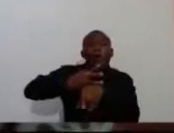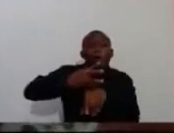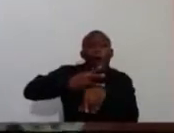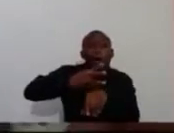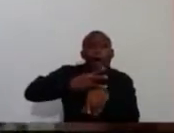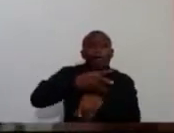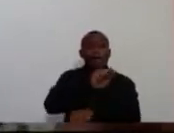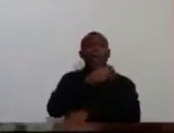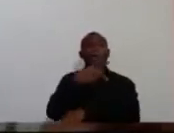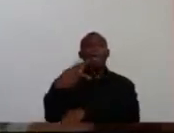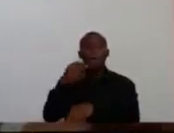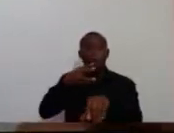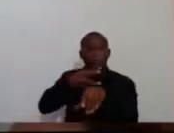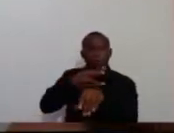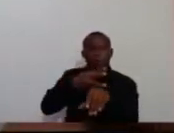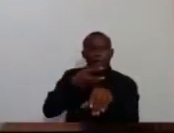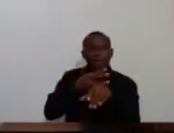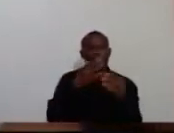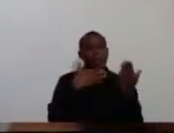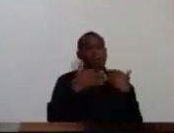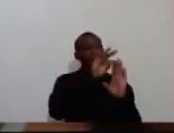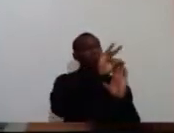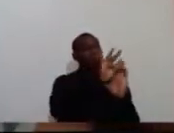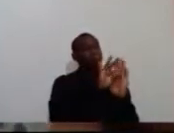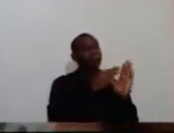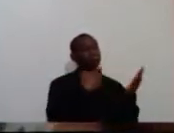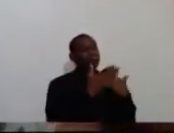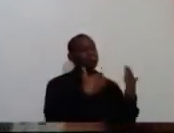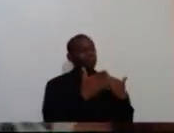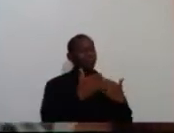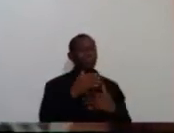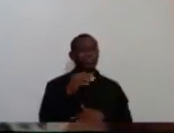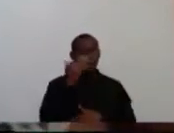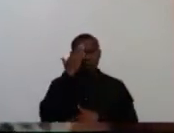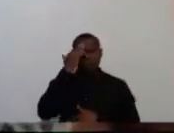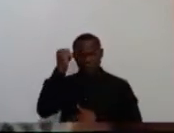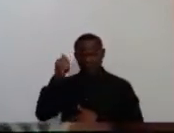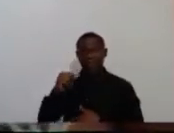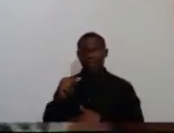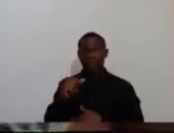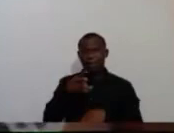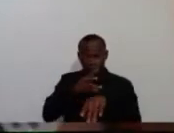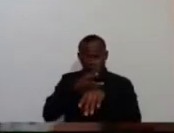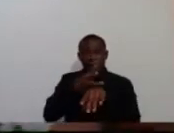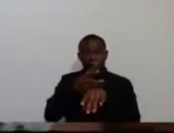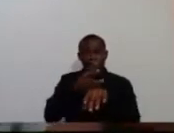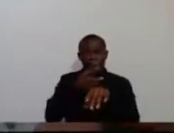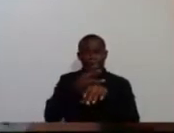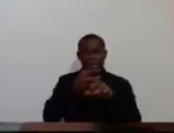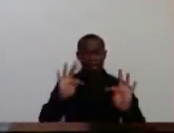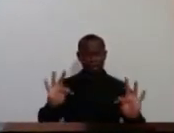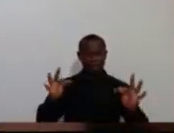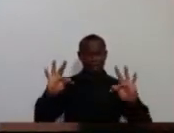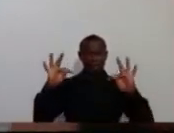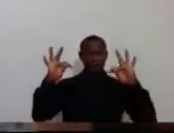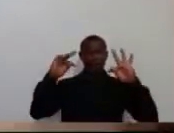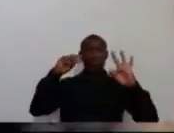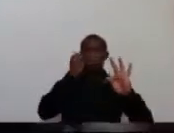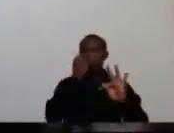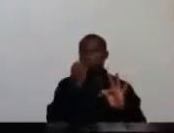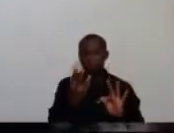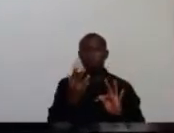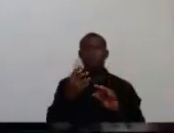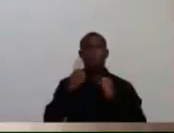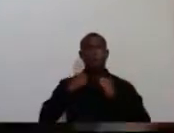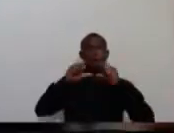que o próprio WhatsApp traz todos esses tipos de linguagem. Eu posso gravar um áudio, gravar um vídeo, enviar uma foto, enviar um texto. Então, a linguagem, após